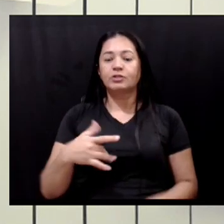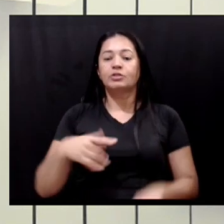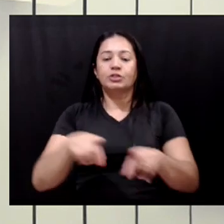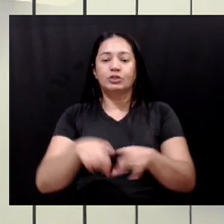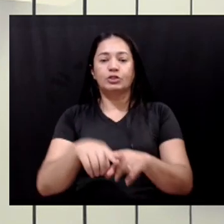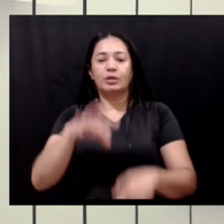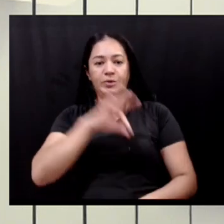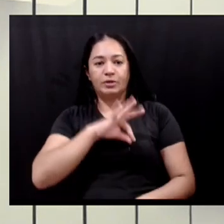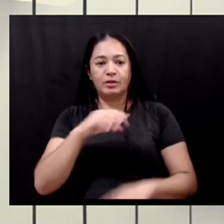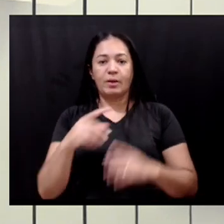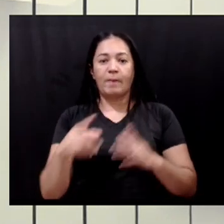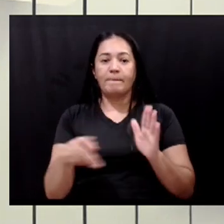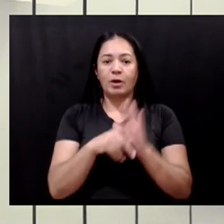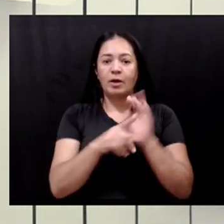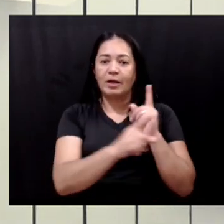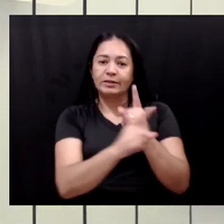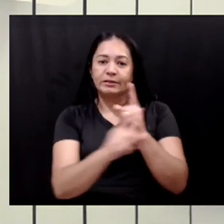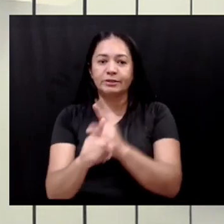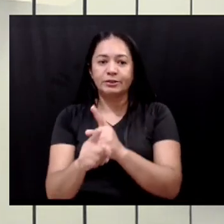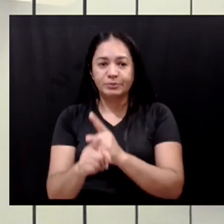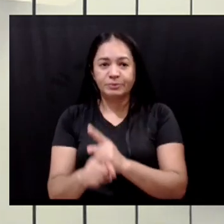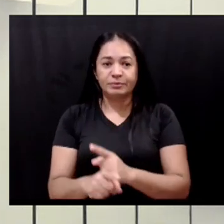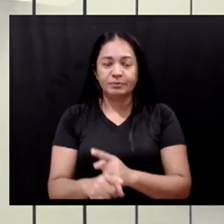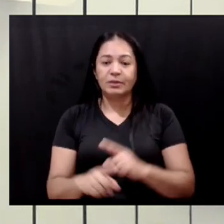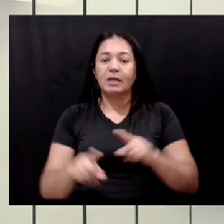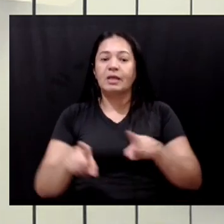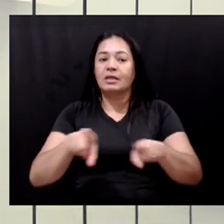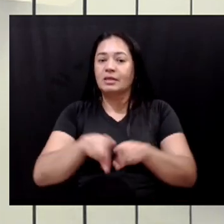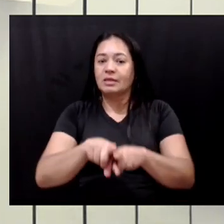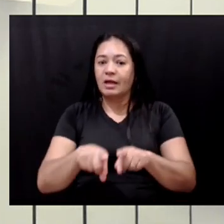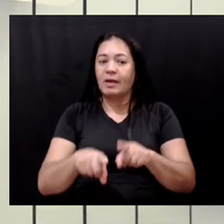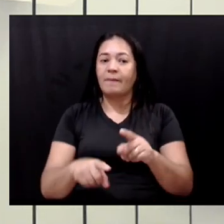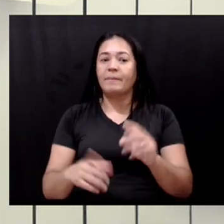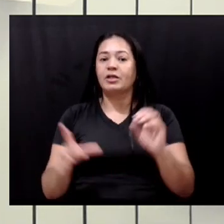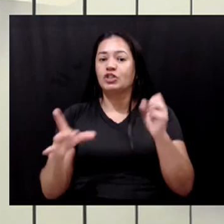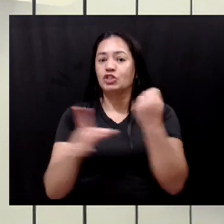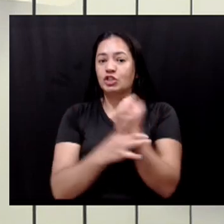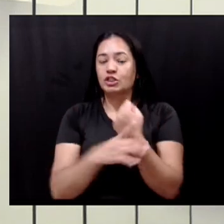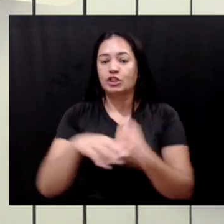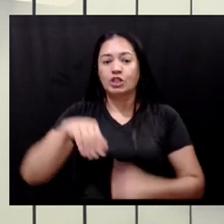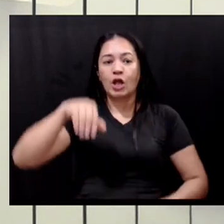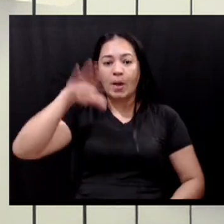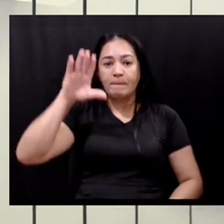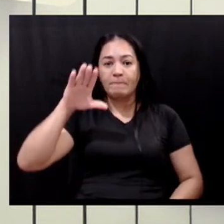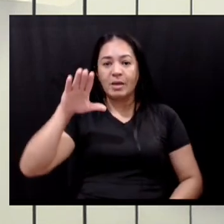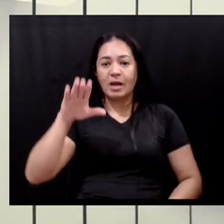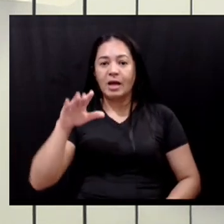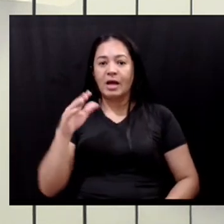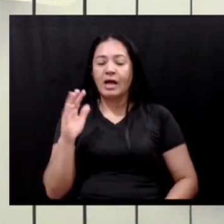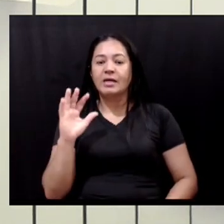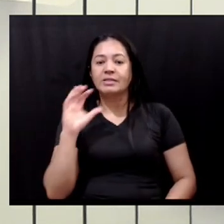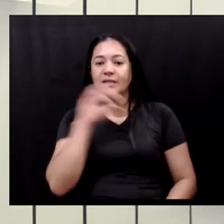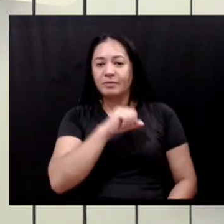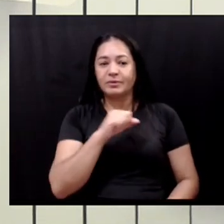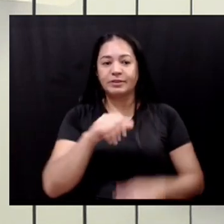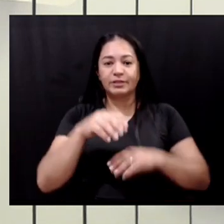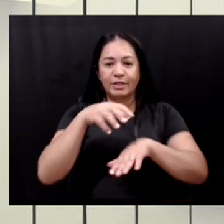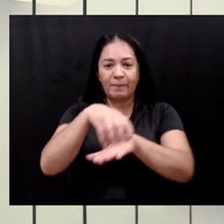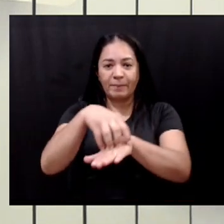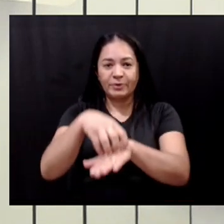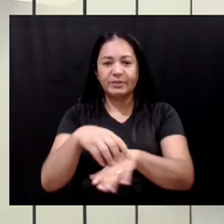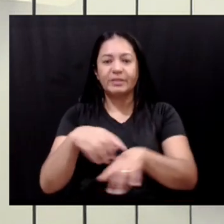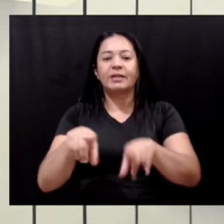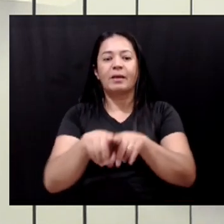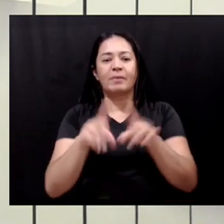das ocorrências, além de garantir mais fluidez para o trânsito. A tecnologia também beneficiaria o